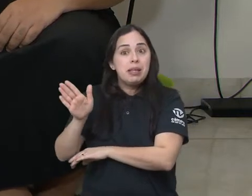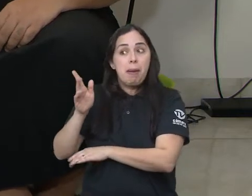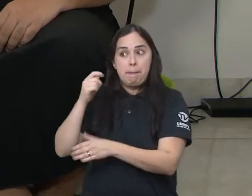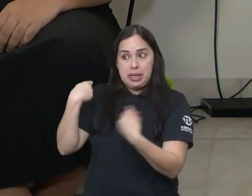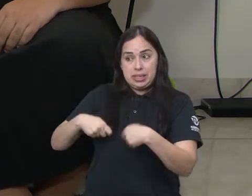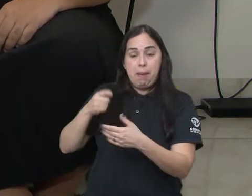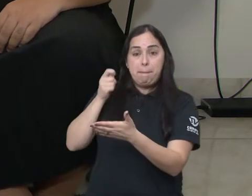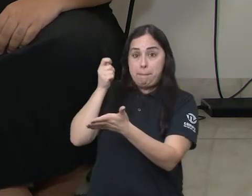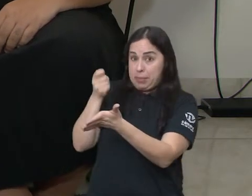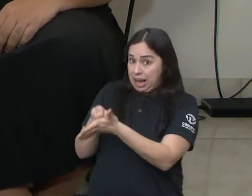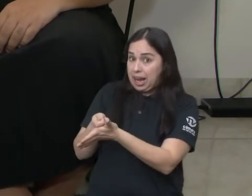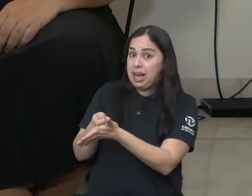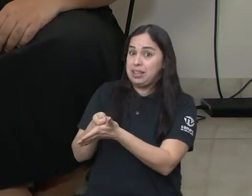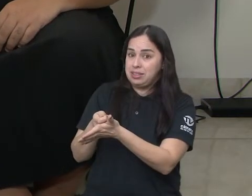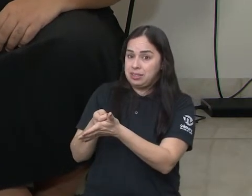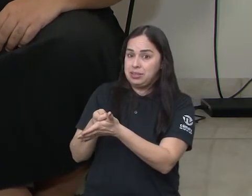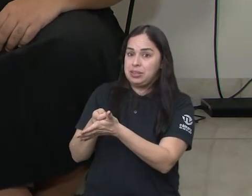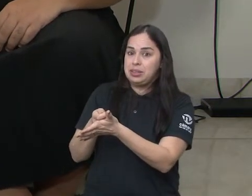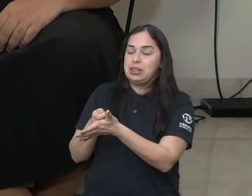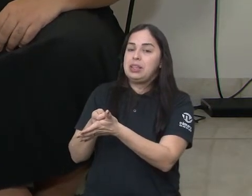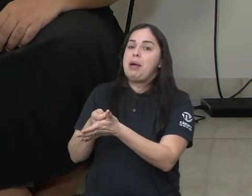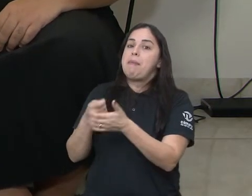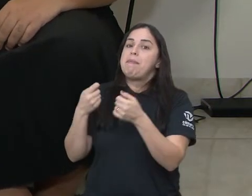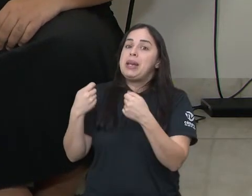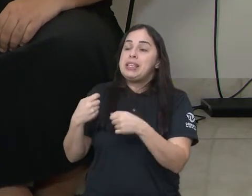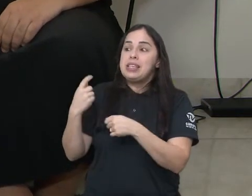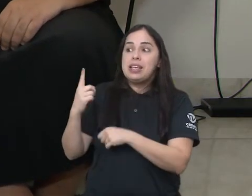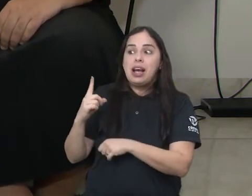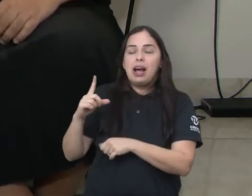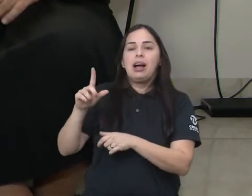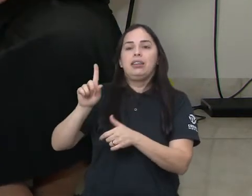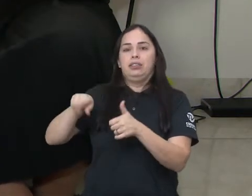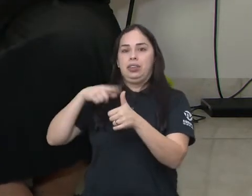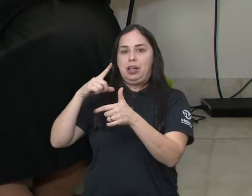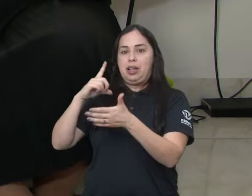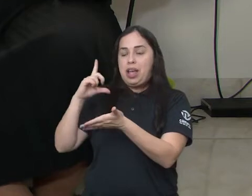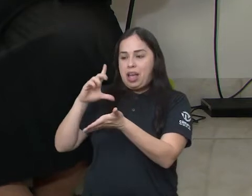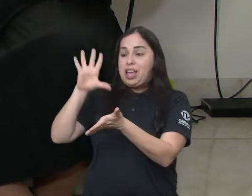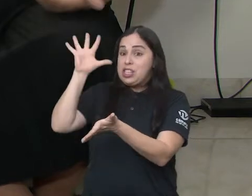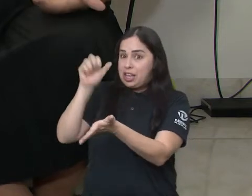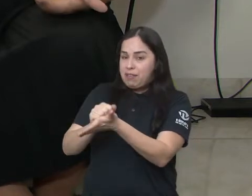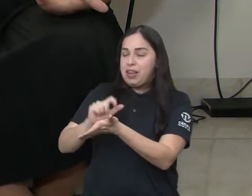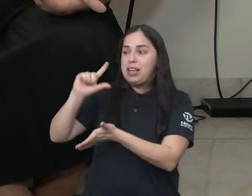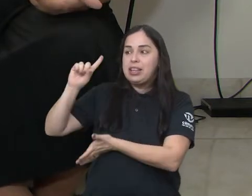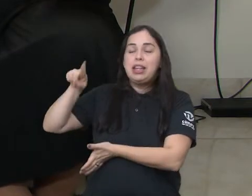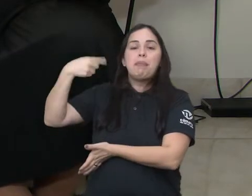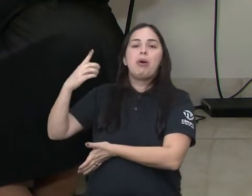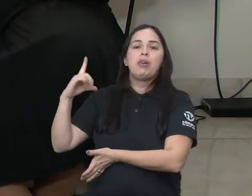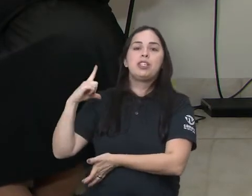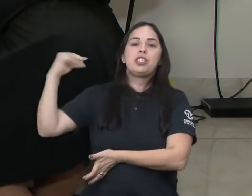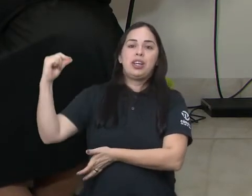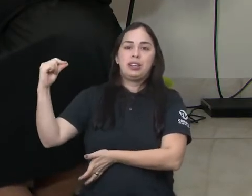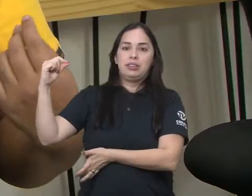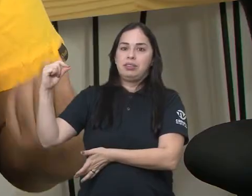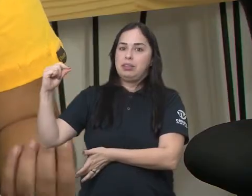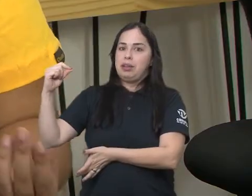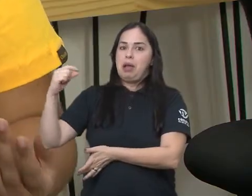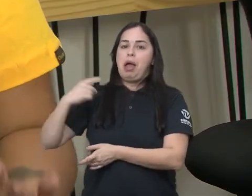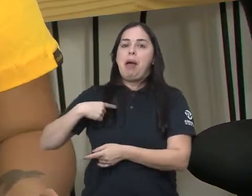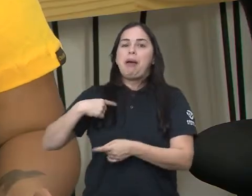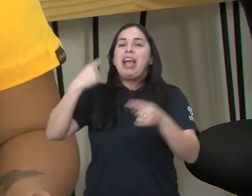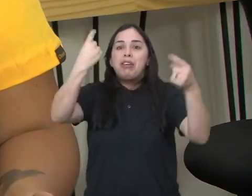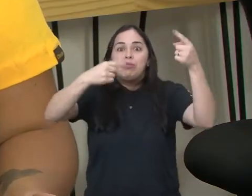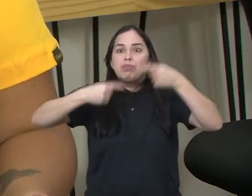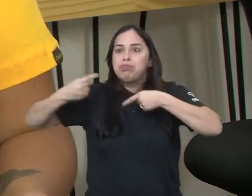mesmo pagando, porque você tem que pagar para estar lá, você tem que ser selecionado, porque é muito disputado. É artista do Brasil inteiro